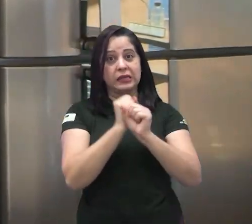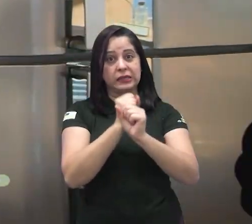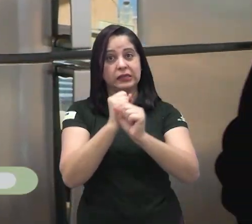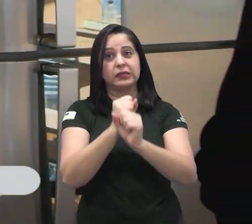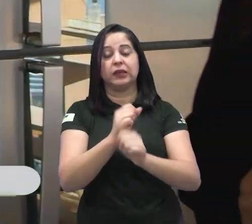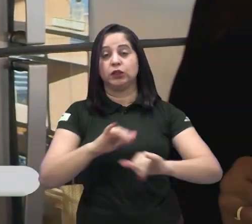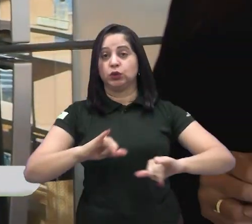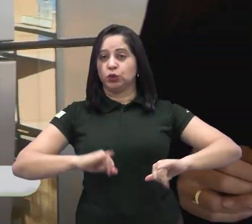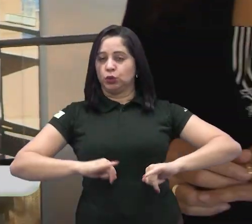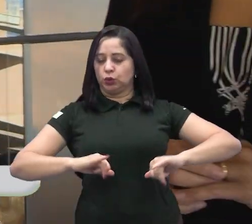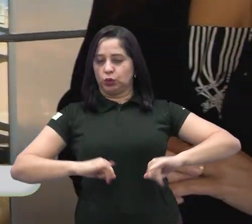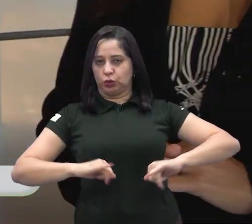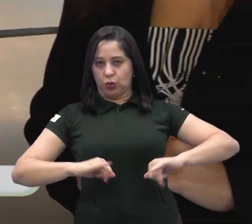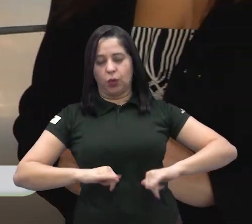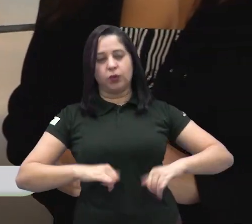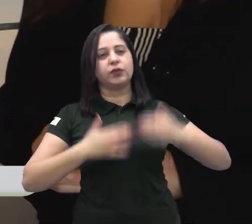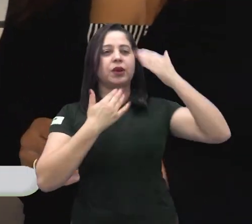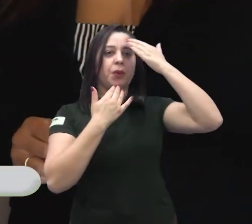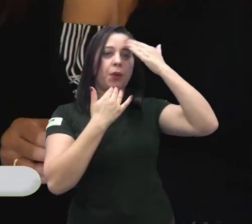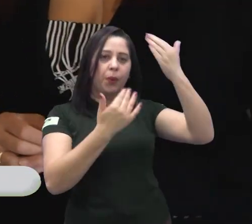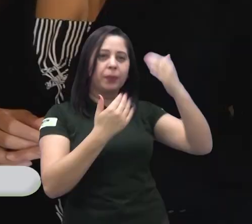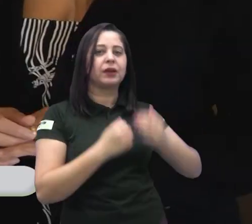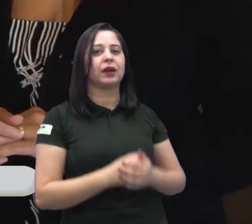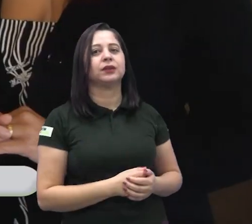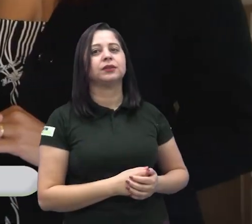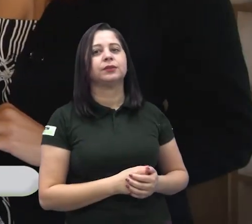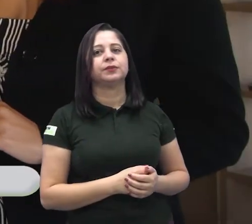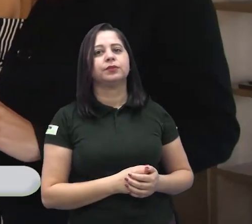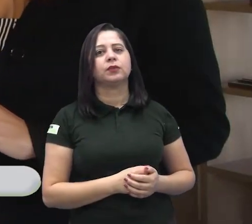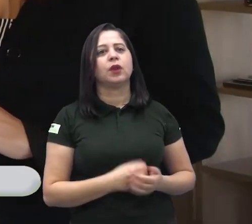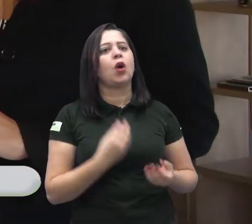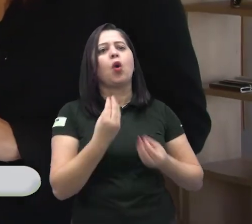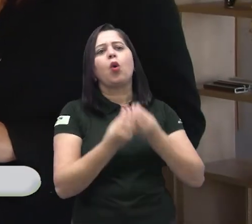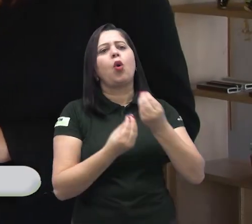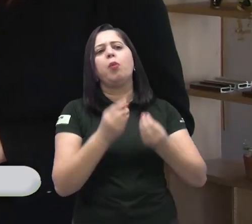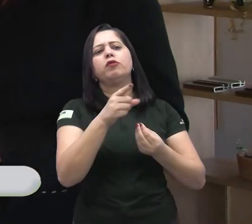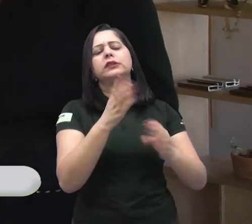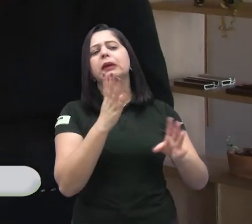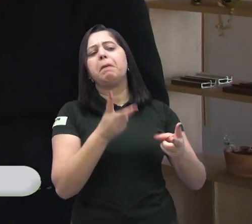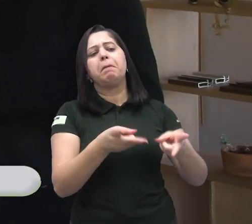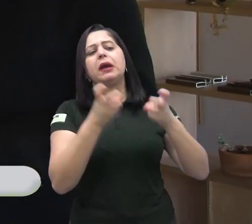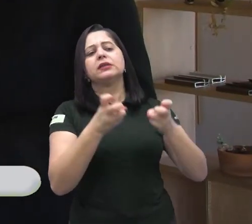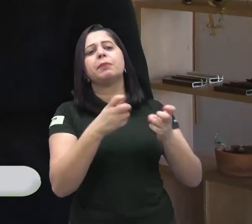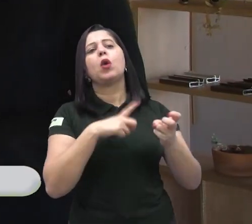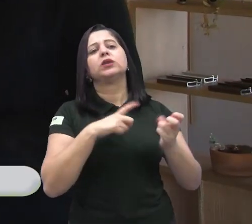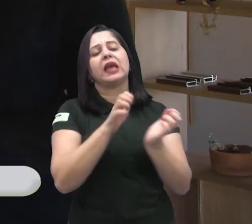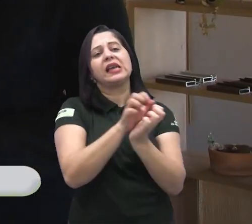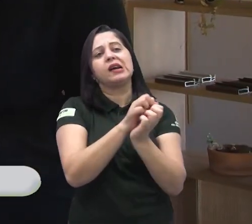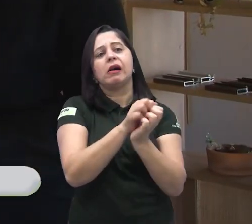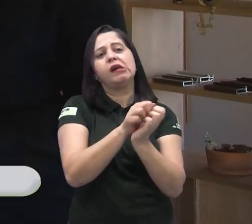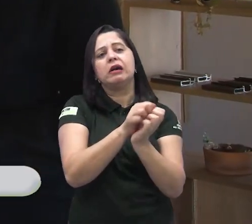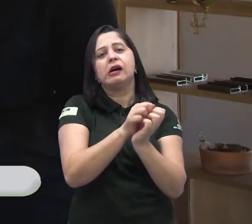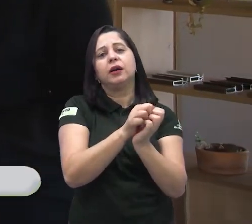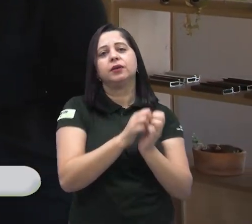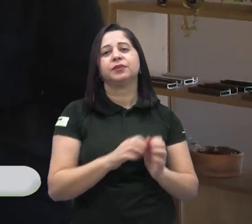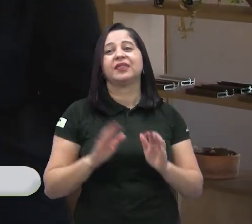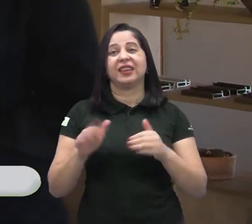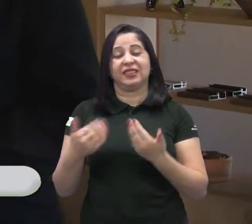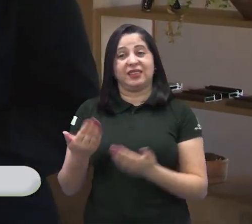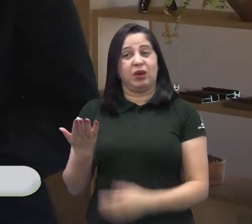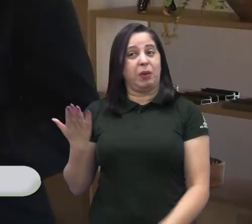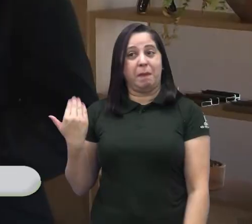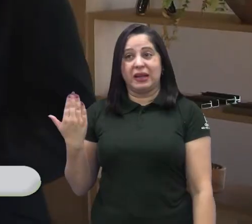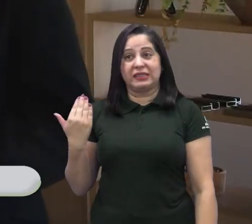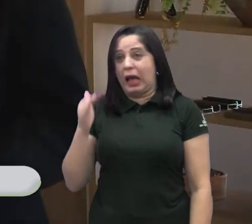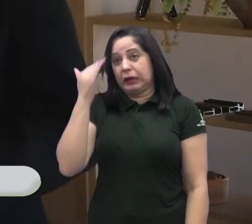de bruxismo há mais de 10 anos. Fernanda, muito obrigada por receber a gente aqui hoje. E pra gente começar, como você desconfiou que estava com bruxismo?